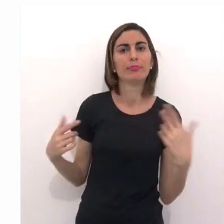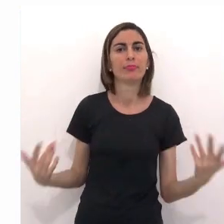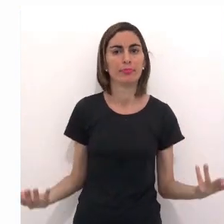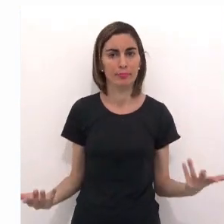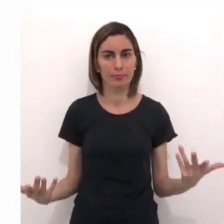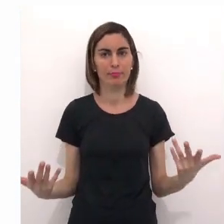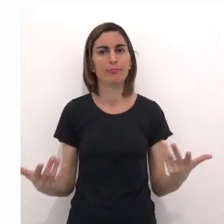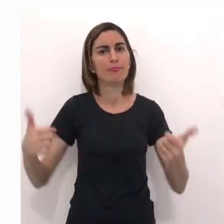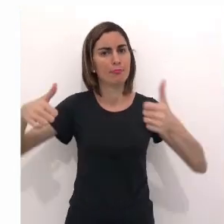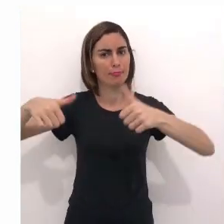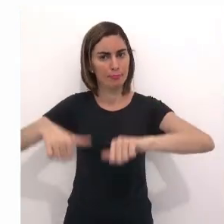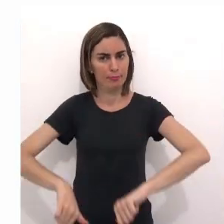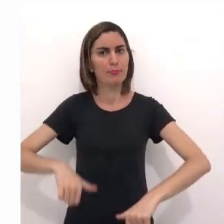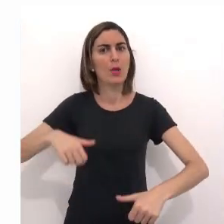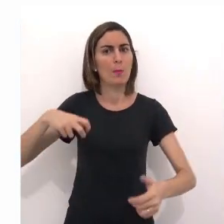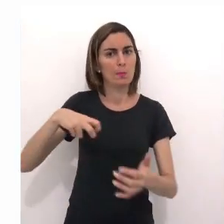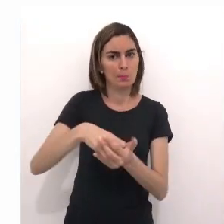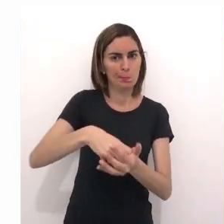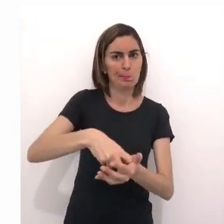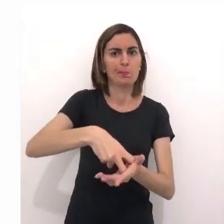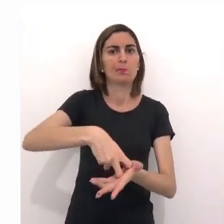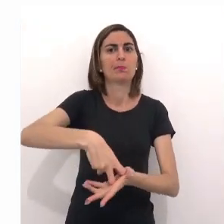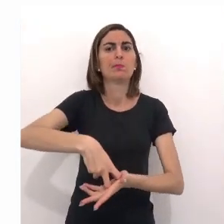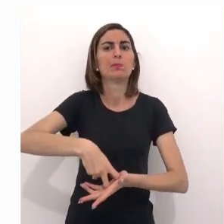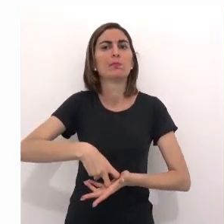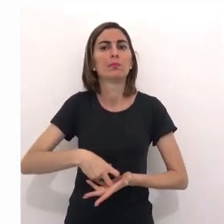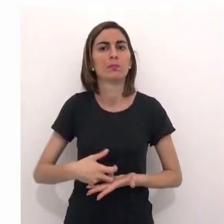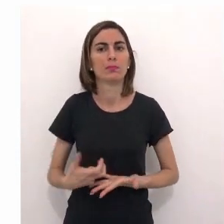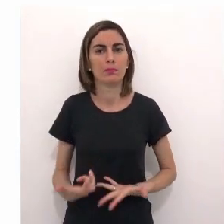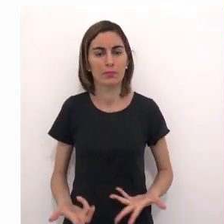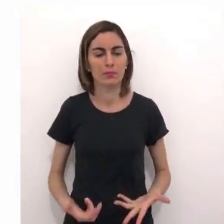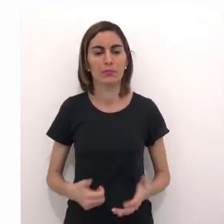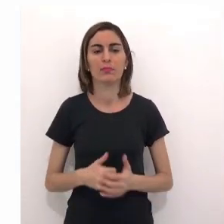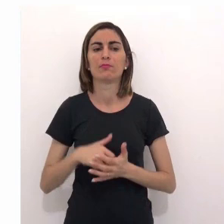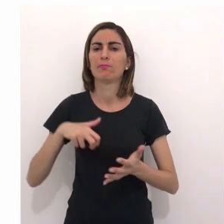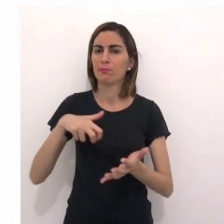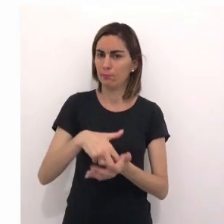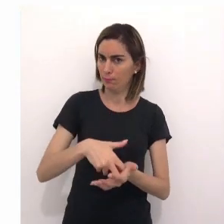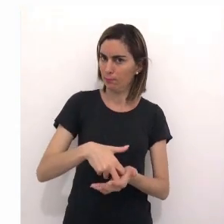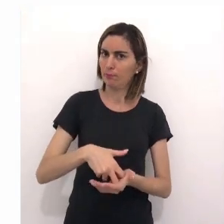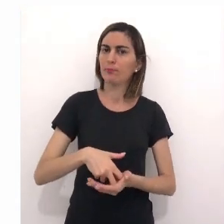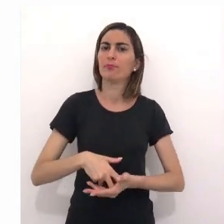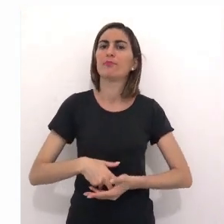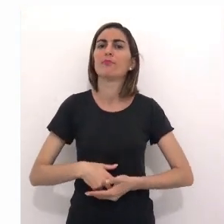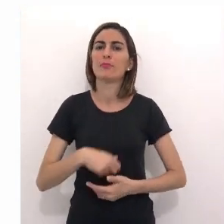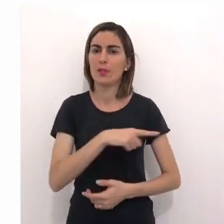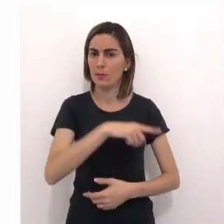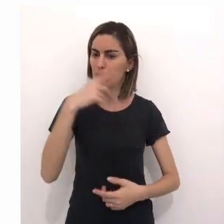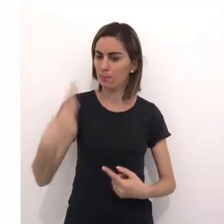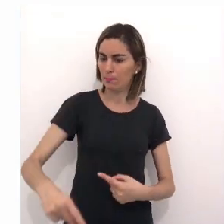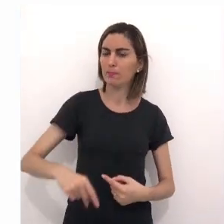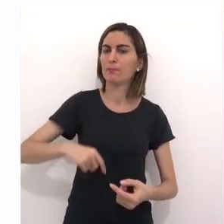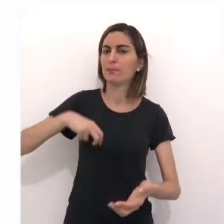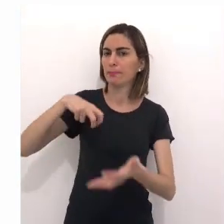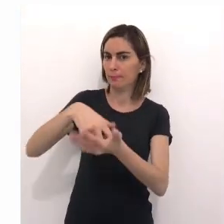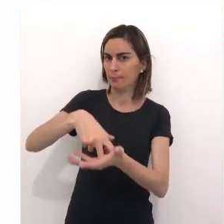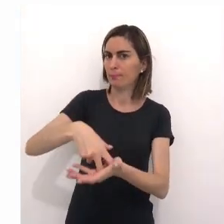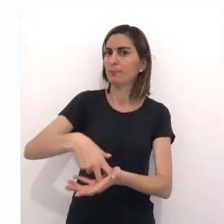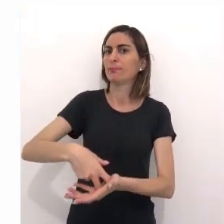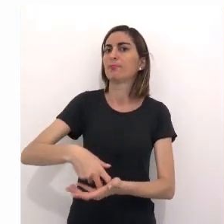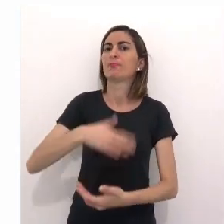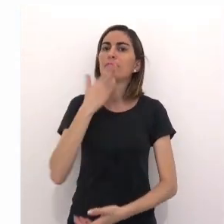piores penas. Veja só, os adeptos, eles ameaçavam os nativos